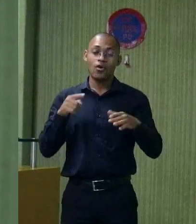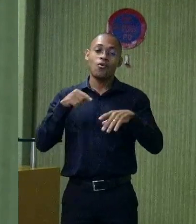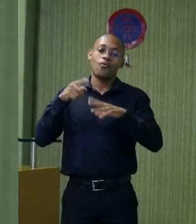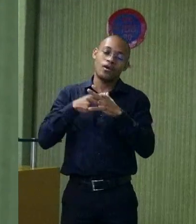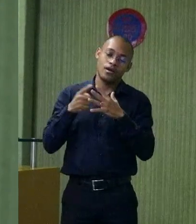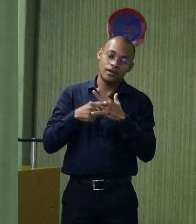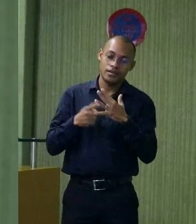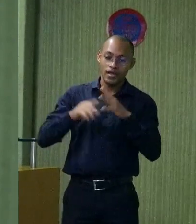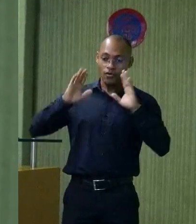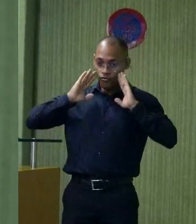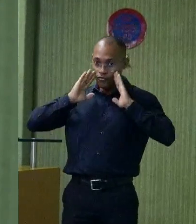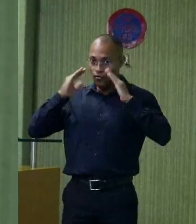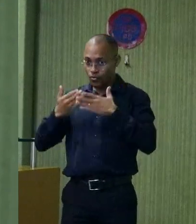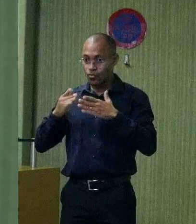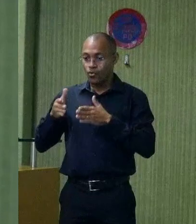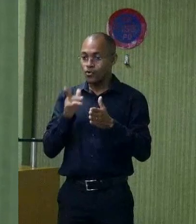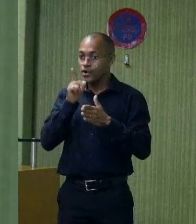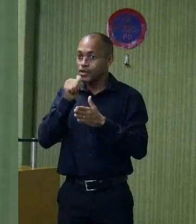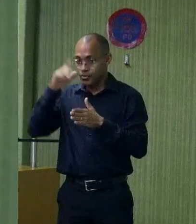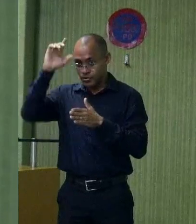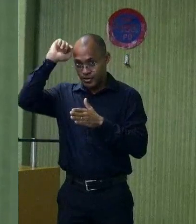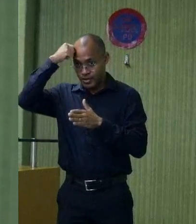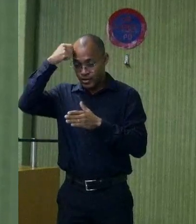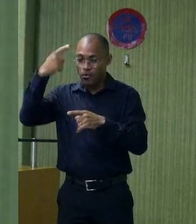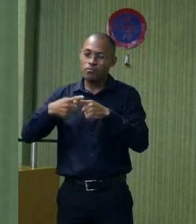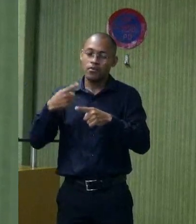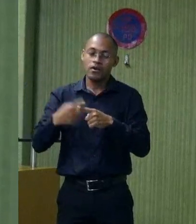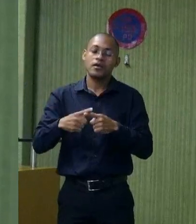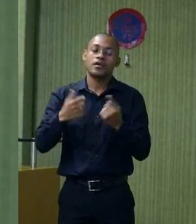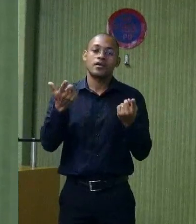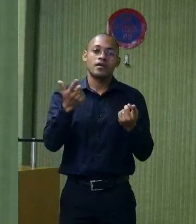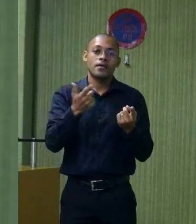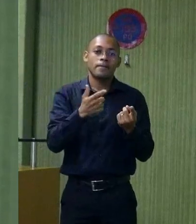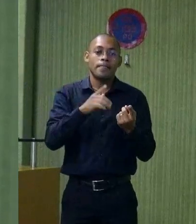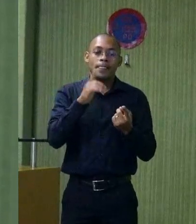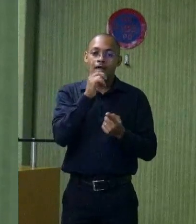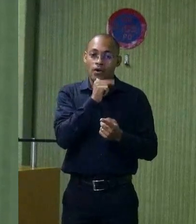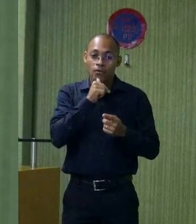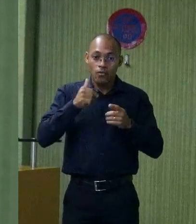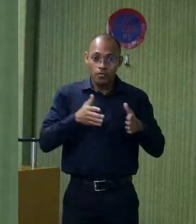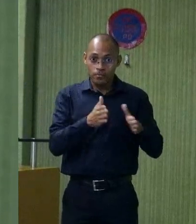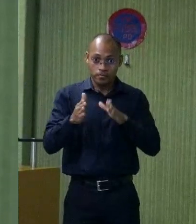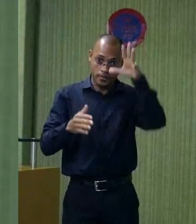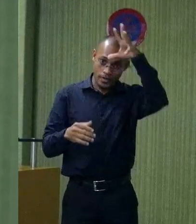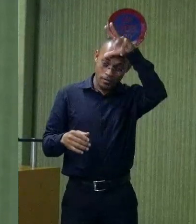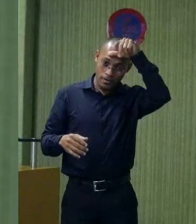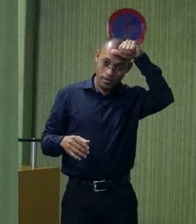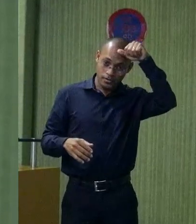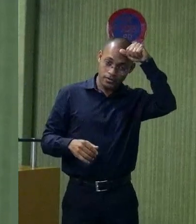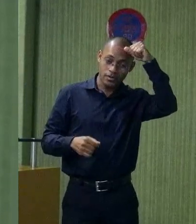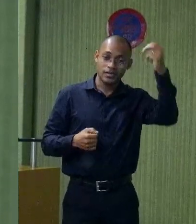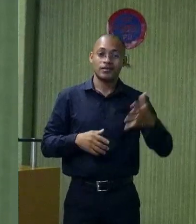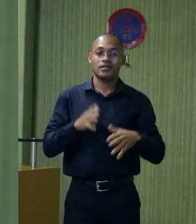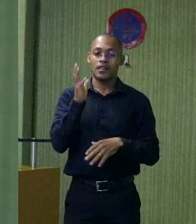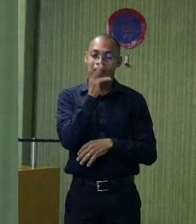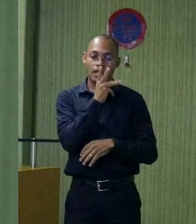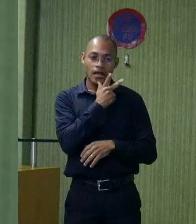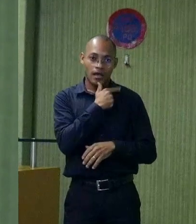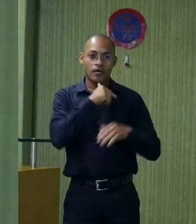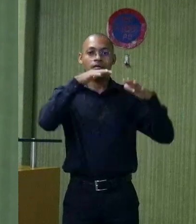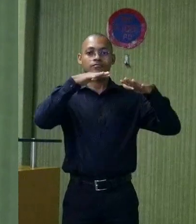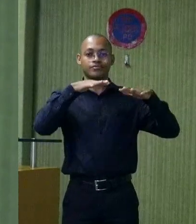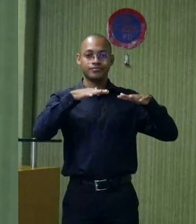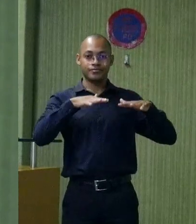Negro considerando que o rio Amazon não estava mais sendo afetado com estiagem só que agora no início do ano